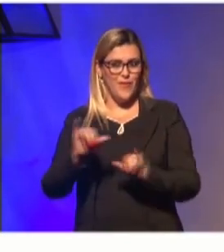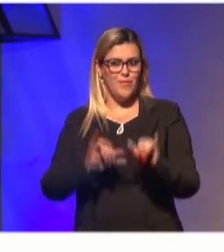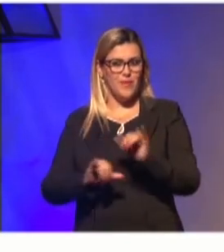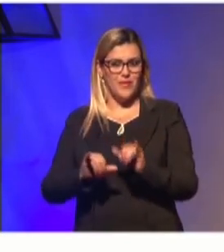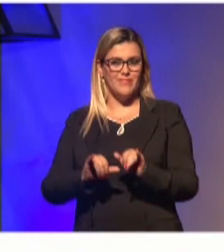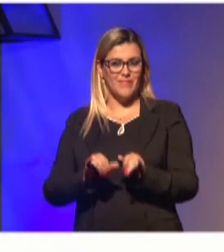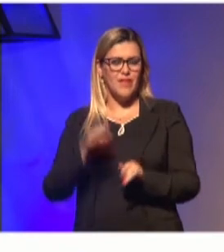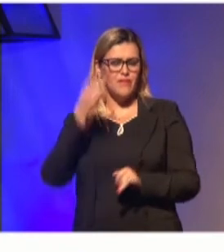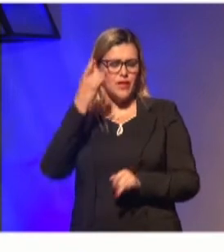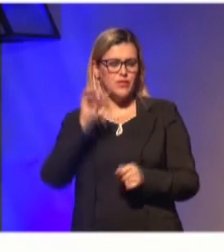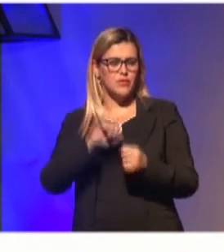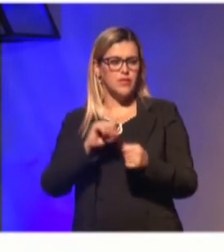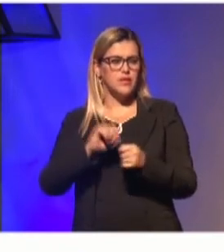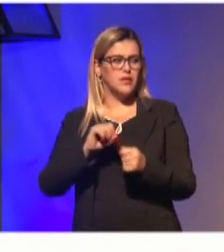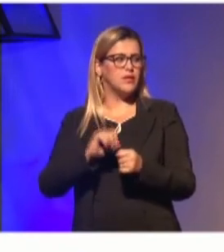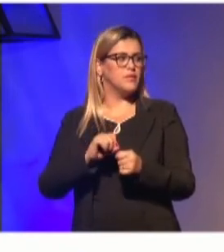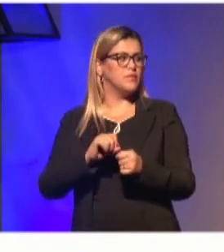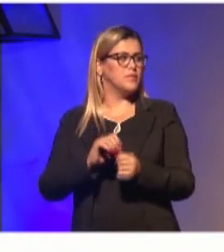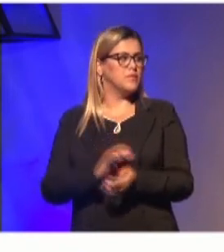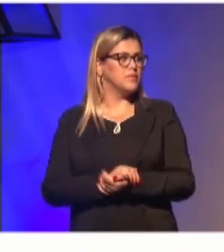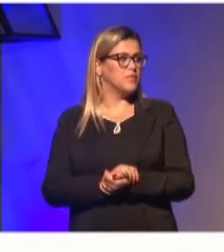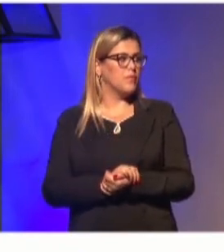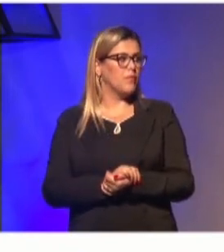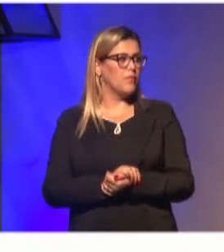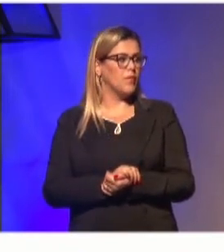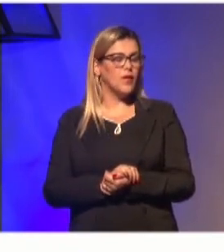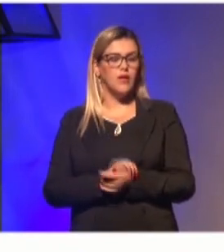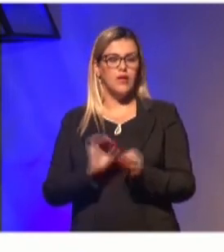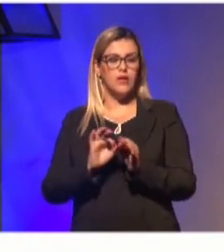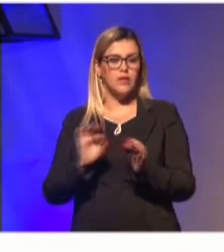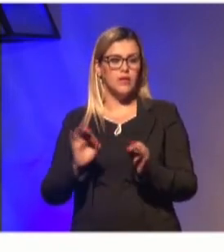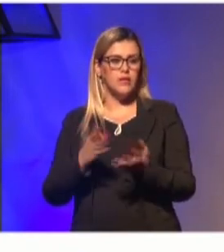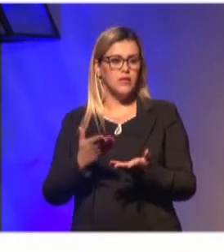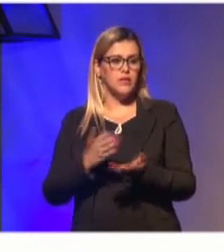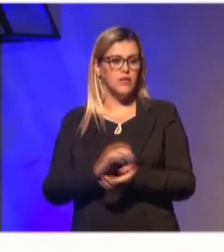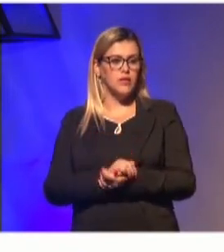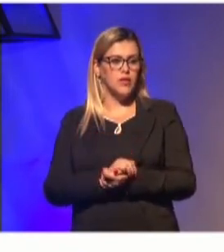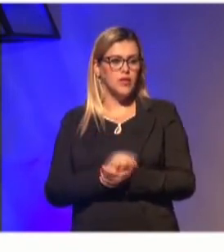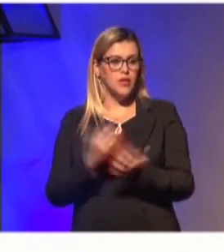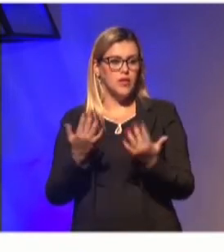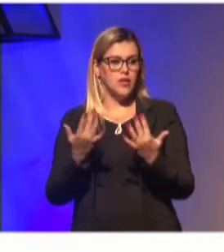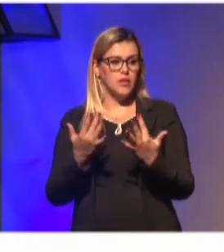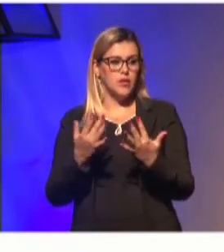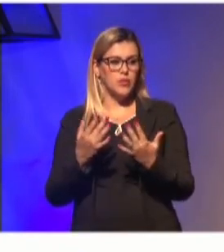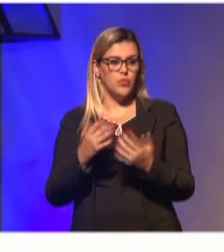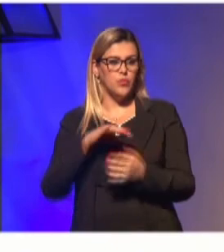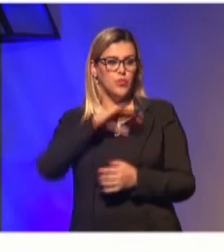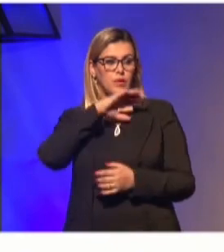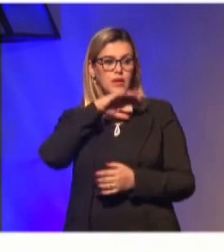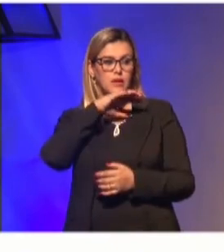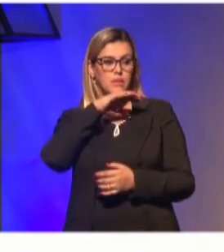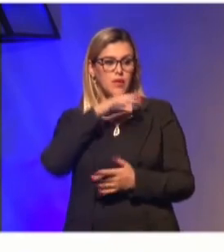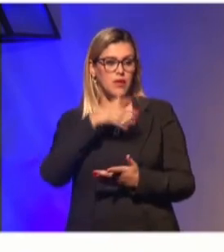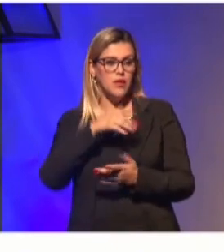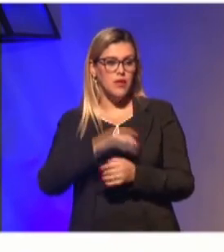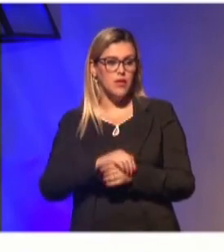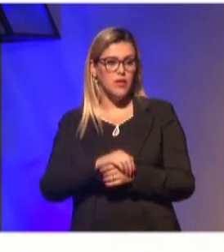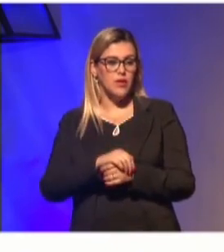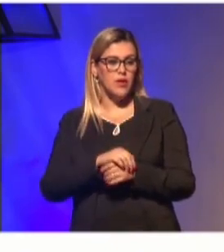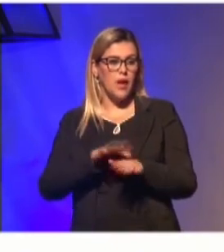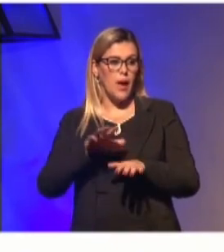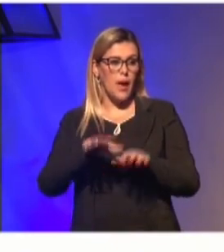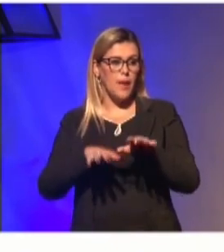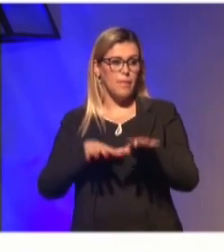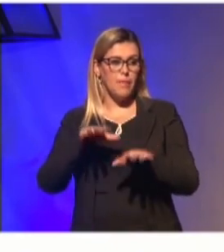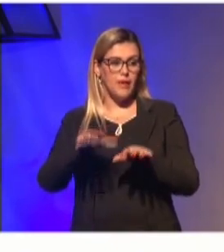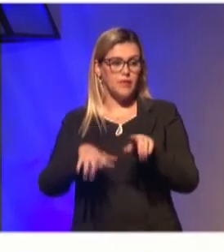de cabeça. Onde você mede o espalhamento dos dedos do meu animal, né? O tamanho da pata também. Então,